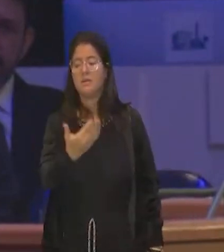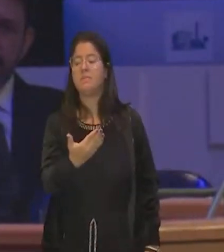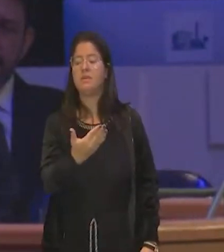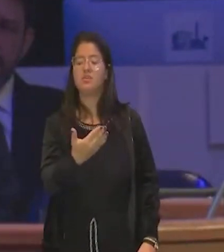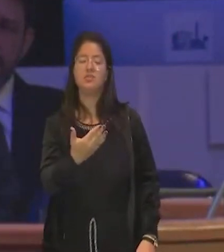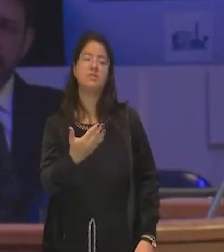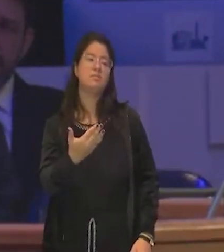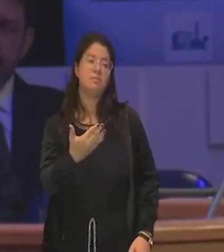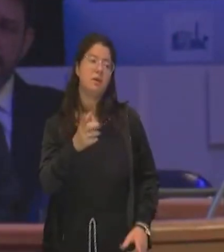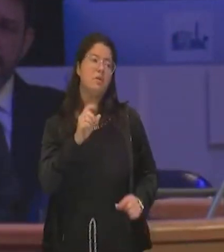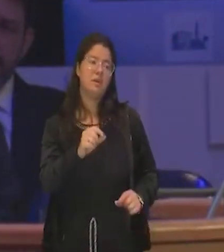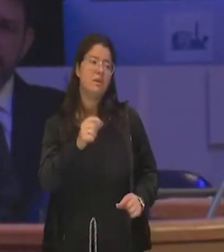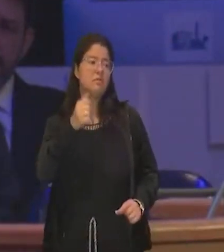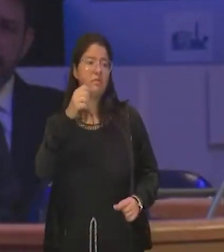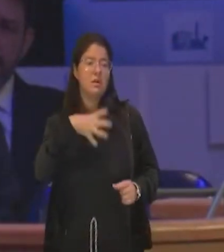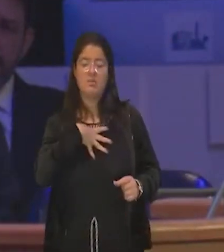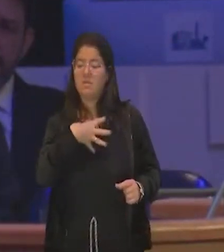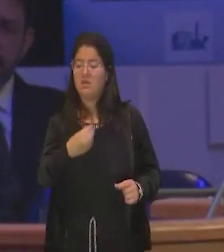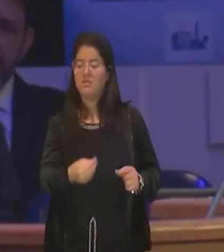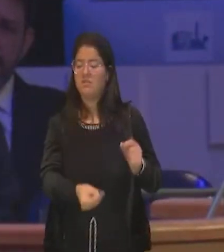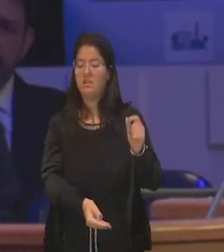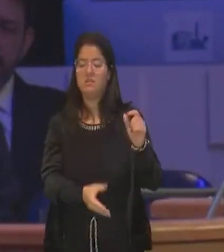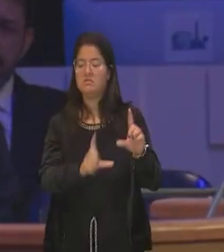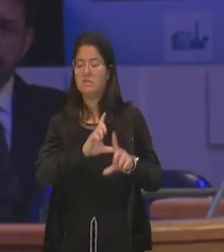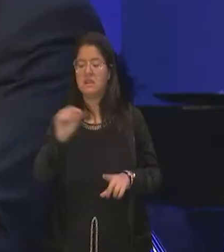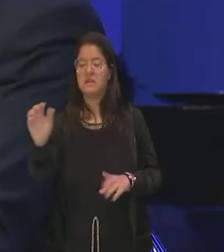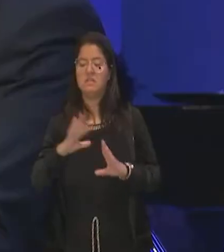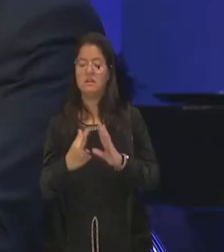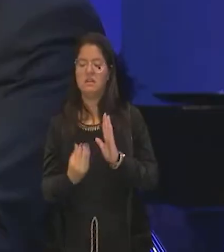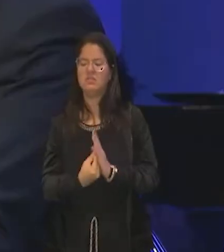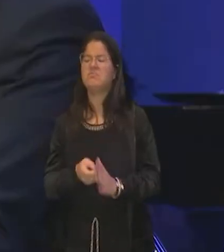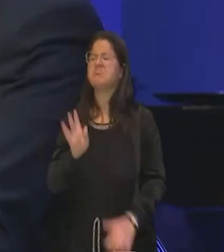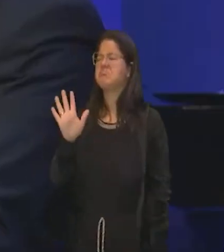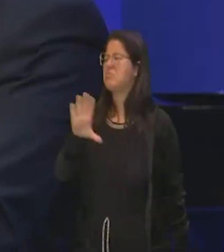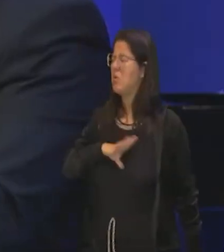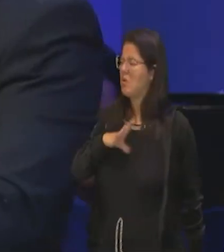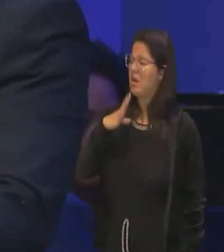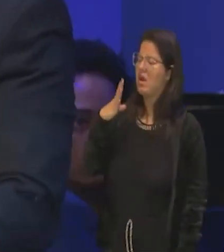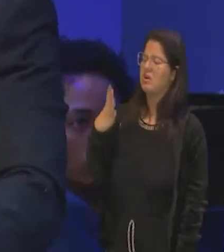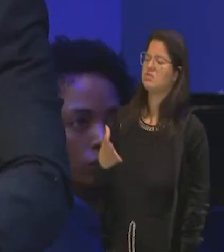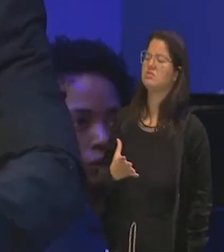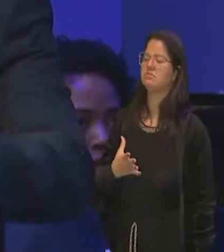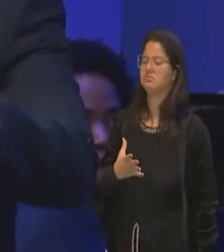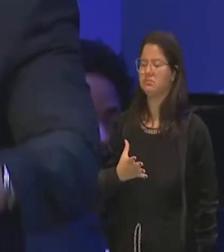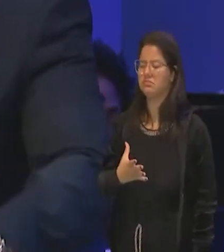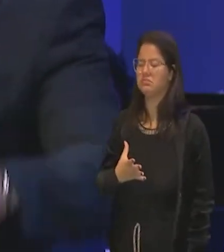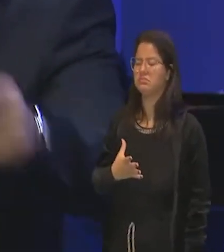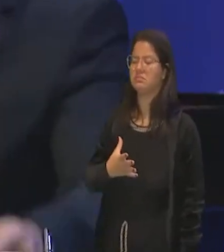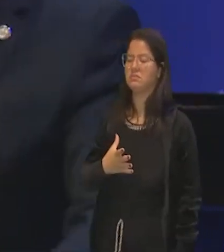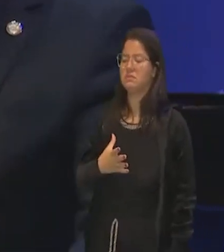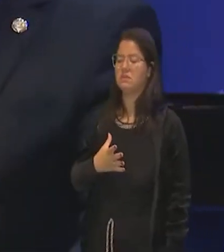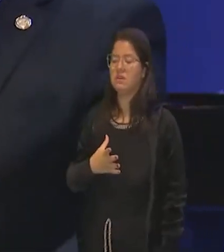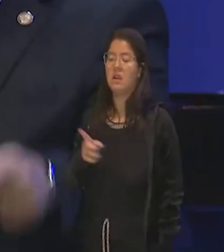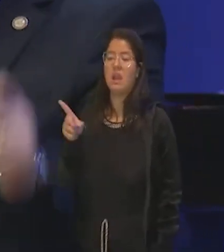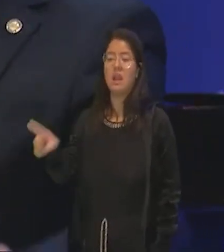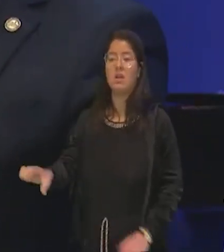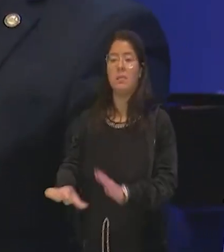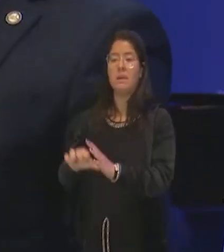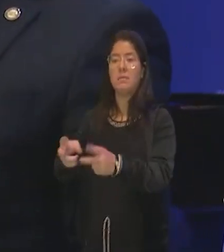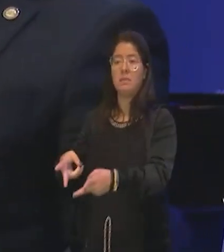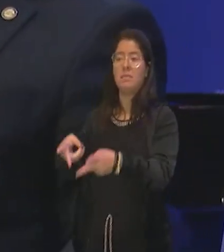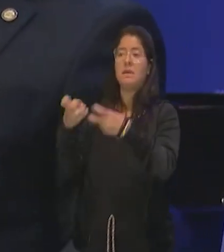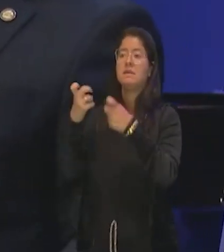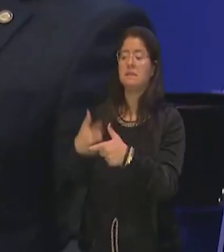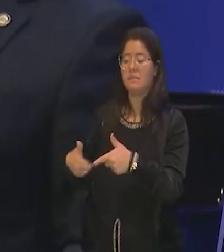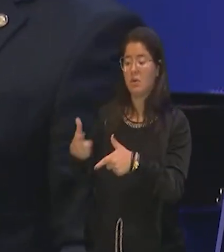minha filha. Que coragem desse pai. Se colocar como o primeiro a identificar um problema